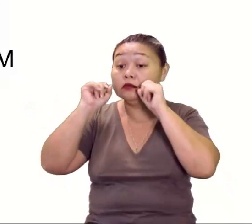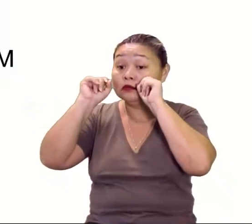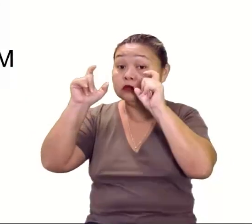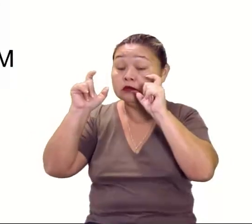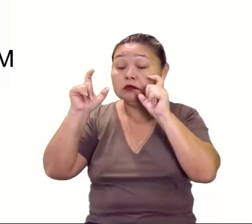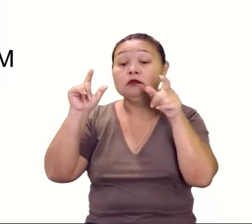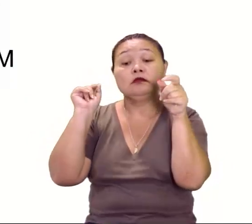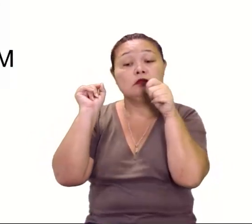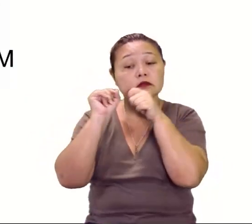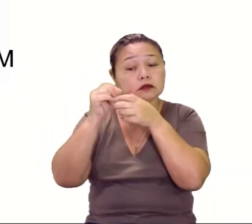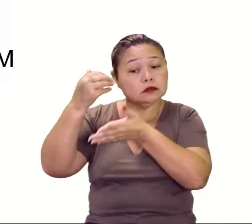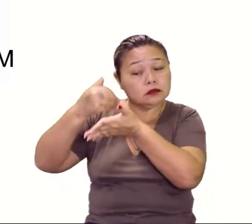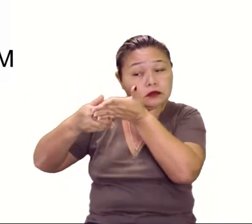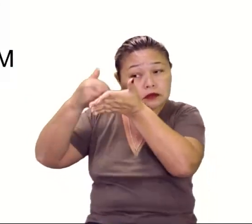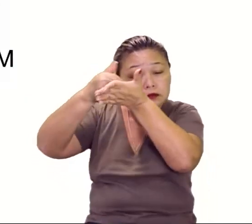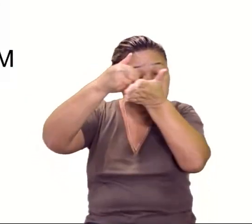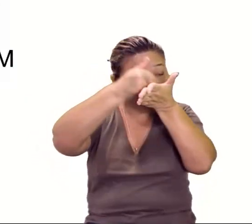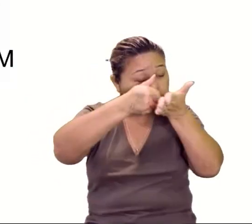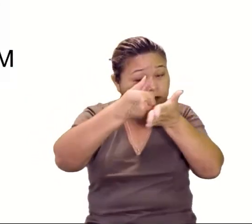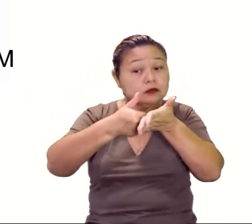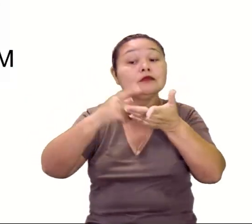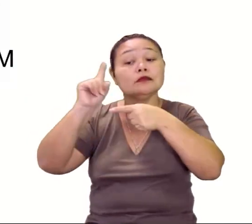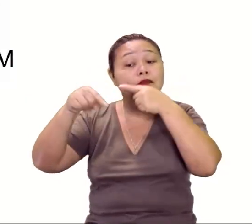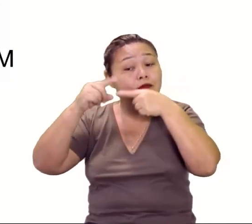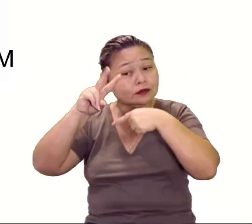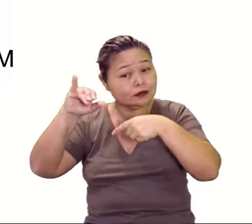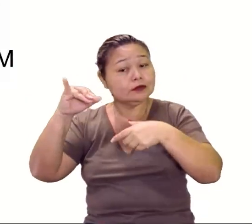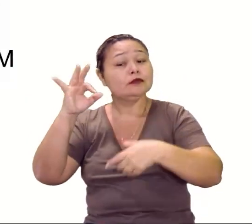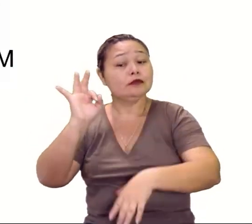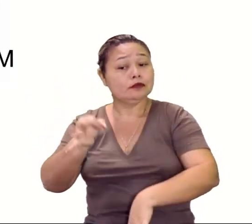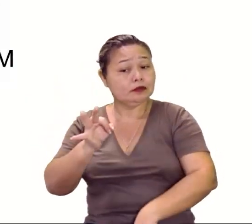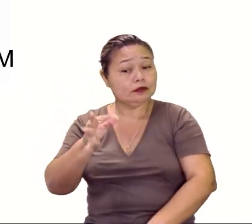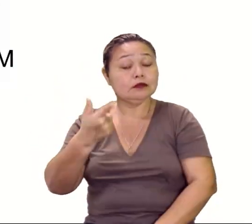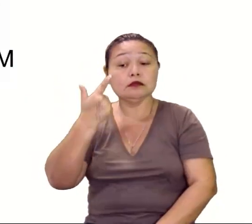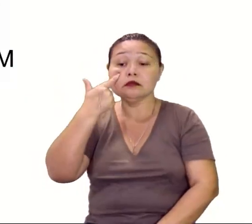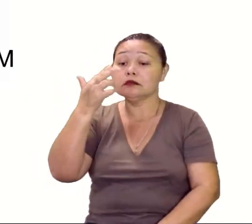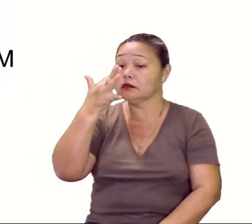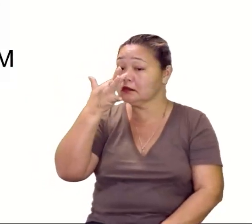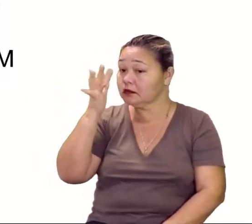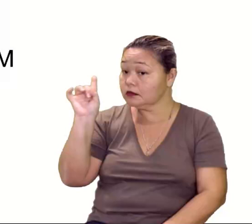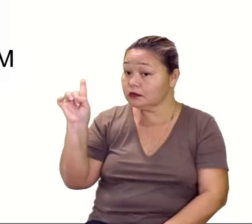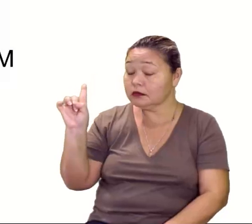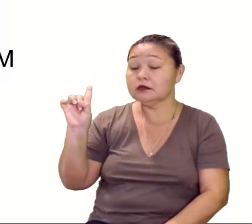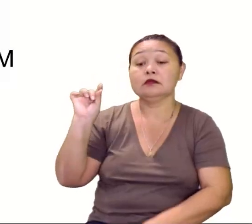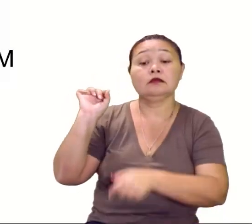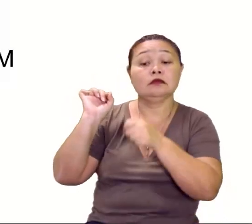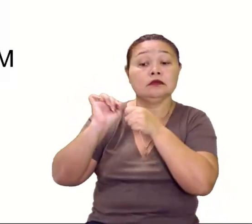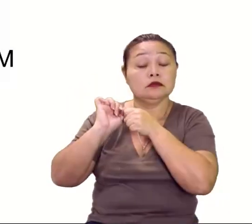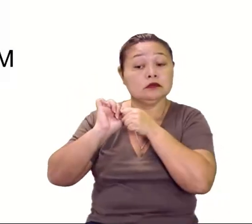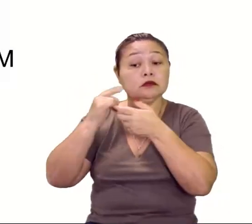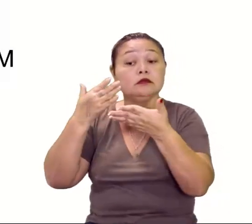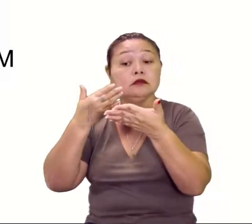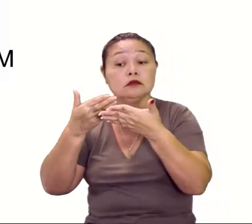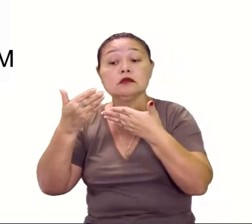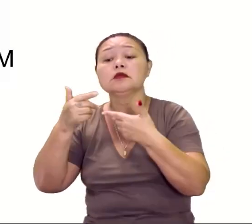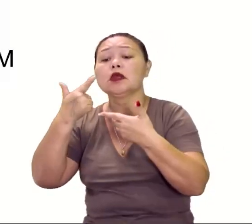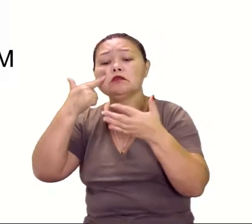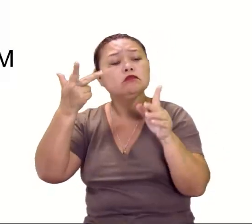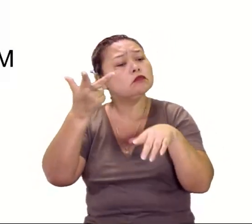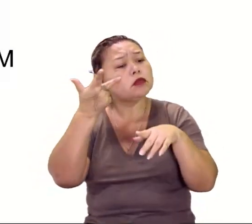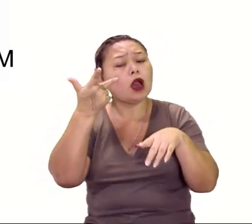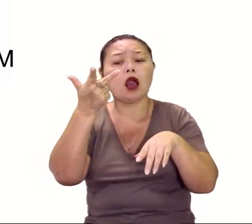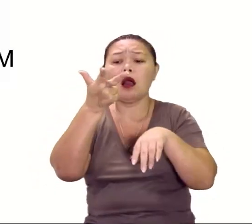mesmo e fazendo os descontos necessários que vai dar certo, tá? Observa aí o que está sendo feito, qualquer coisa assiste a aula de